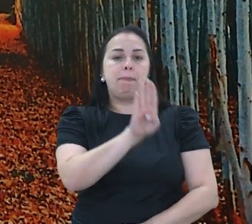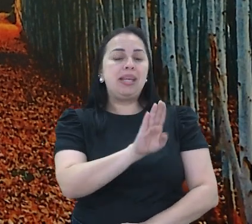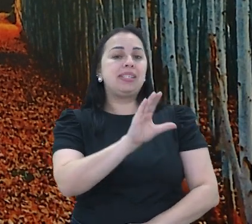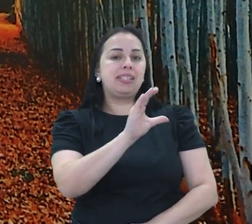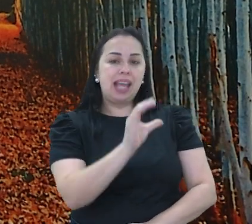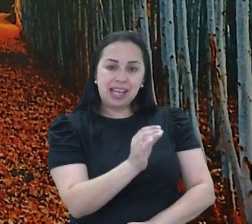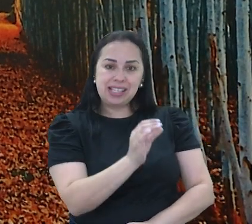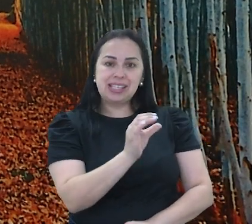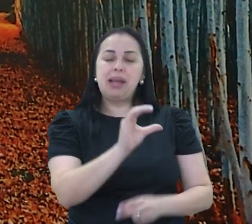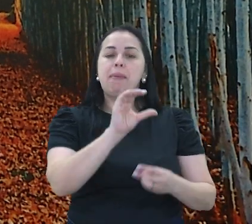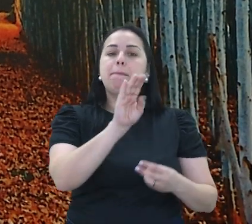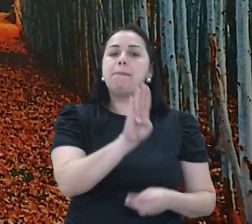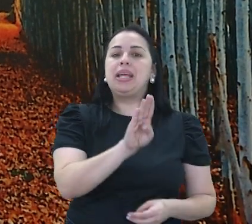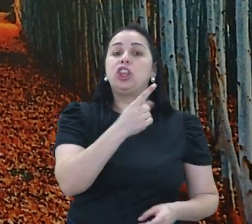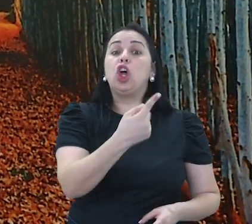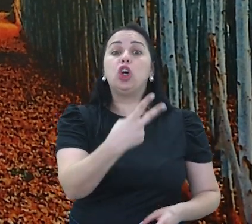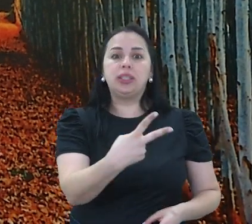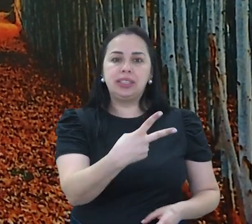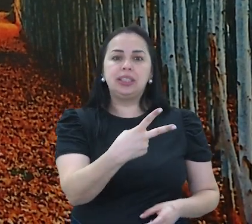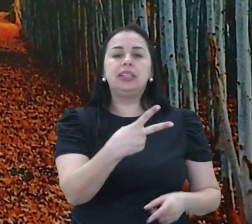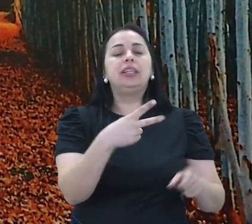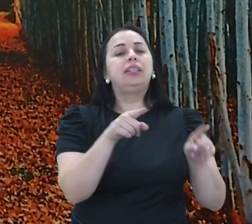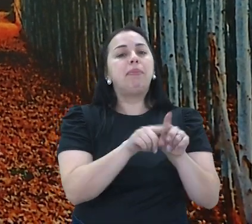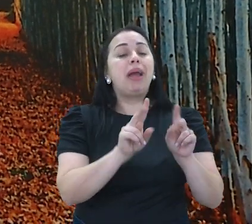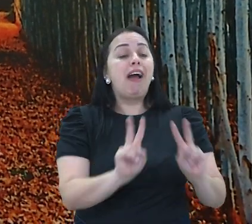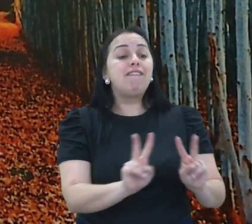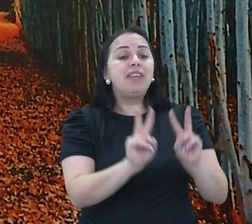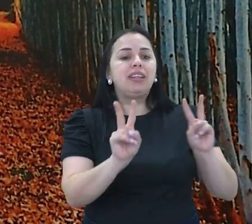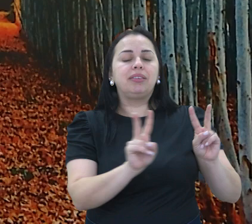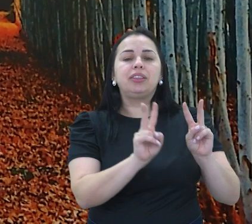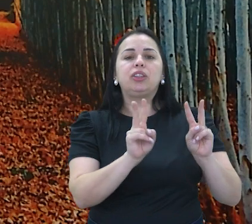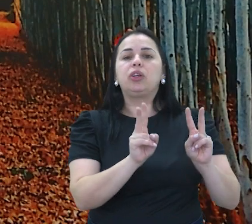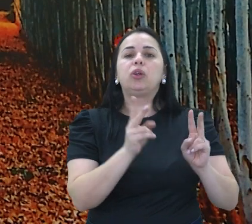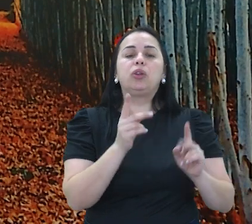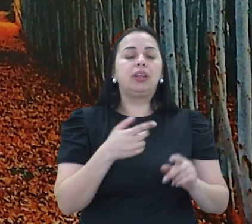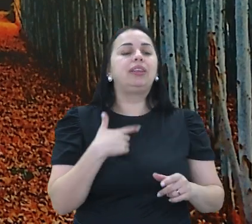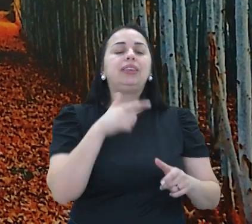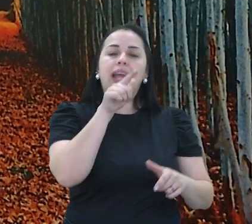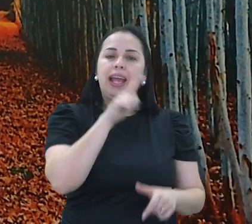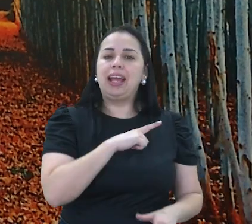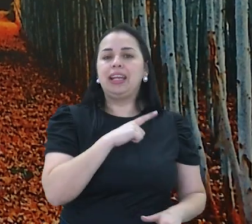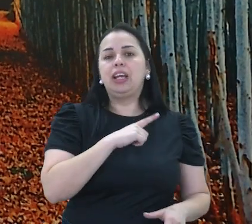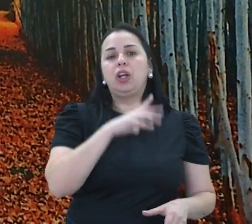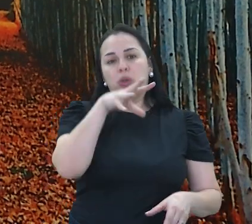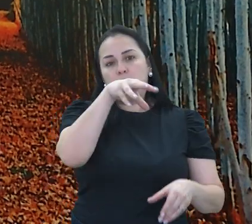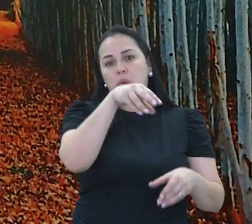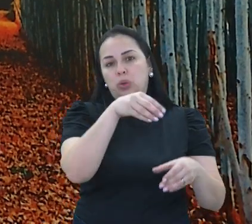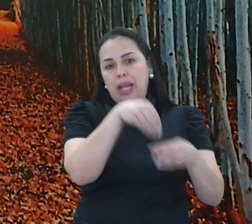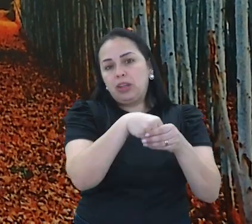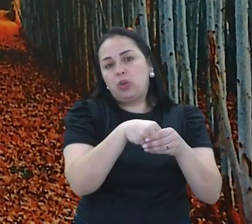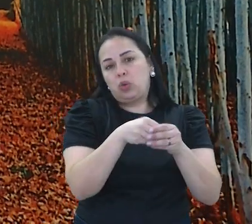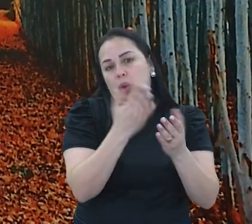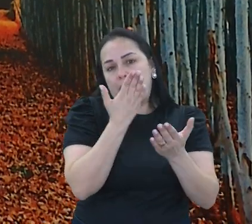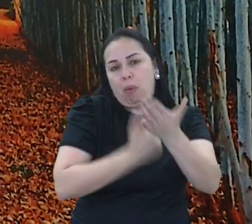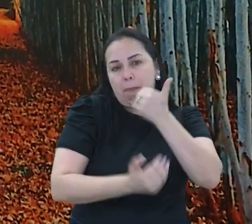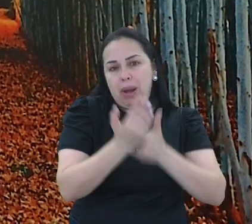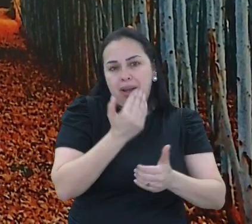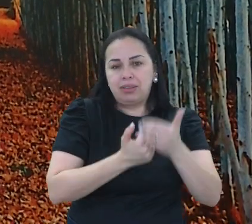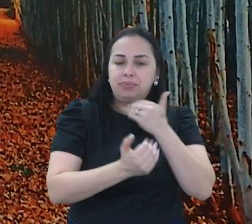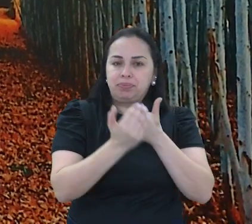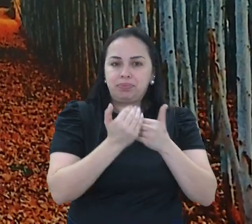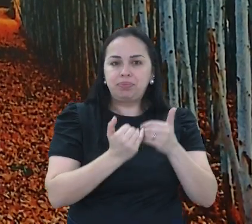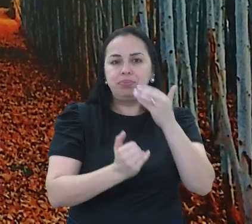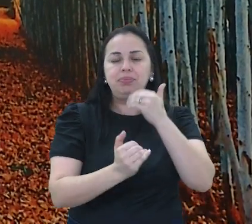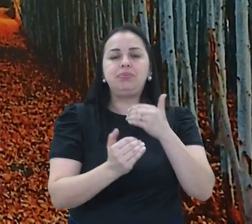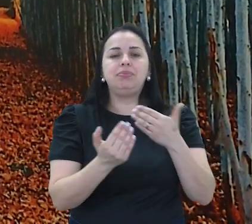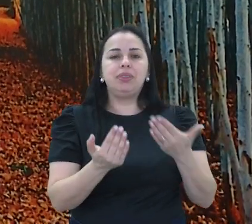B, B6, B9 e principalmente a B12. E essas vitaminas nós encontramos nos alimentos, que são os